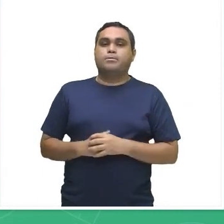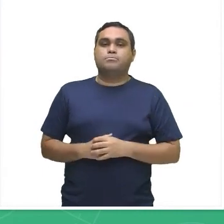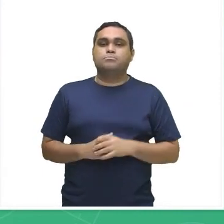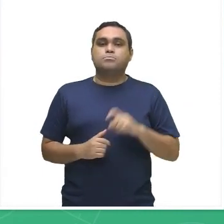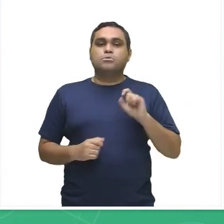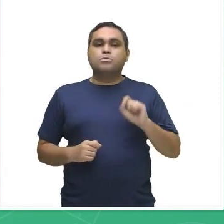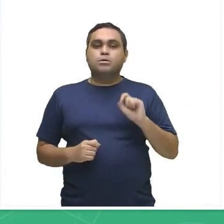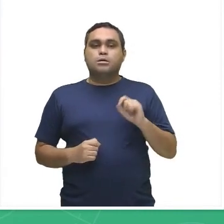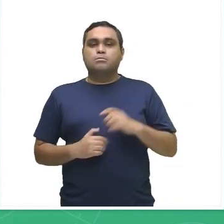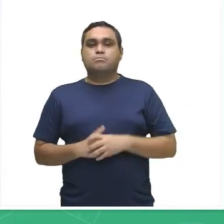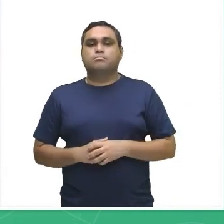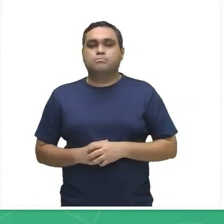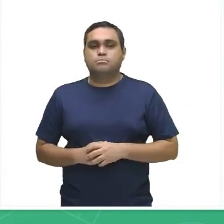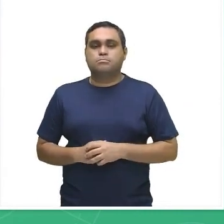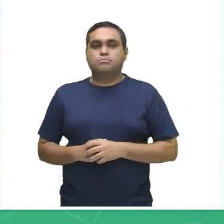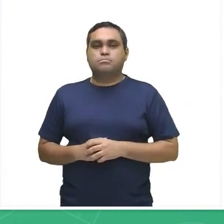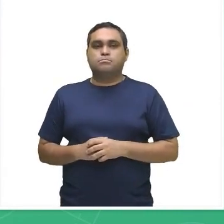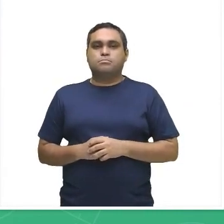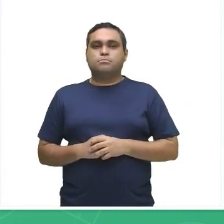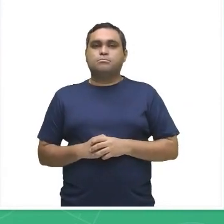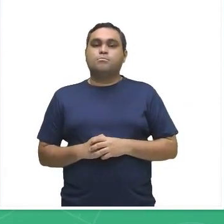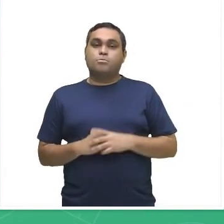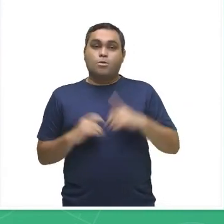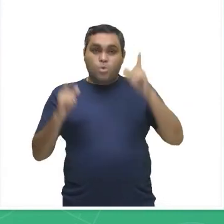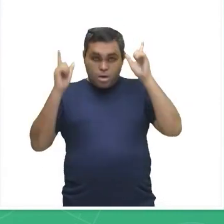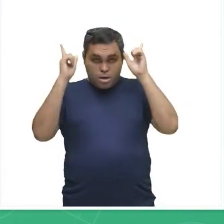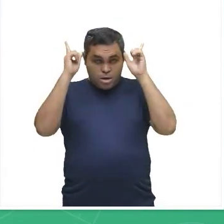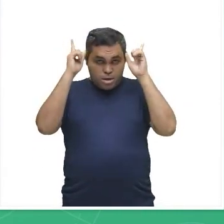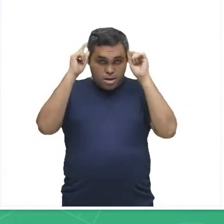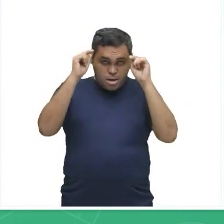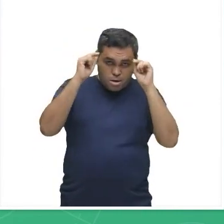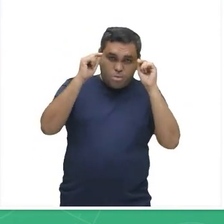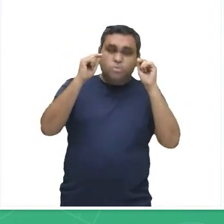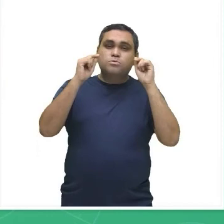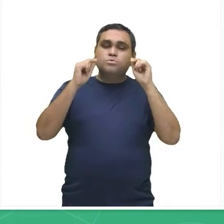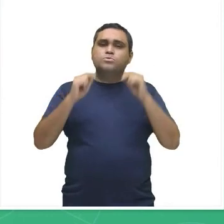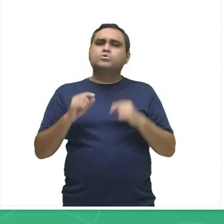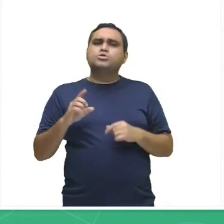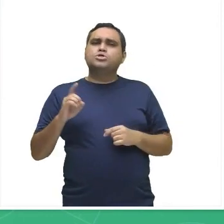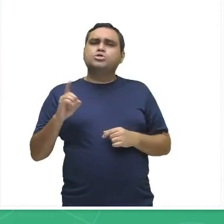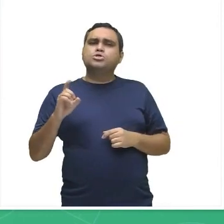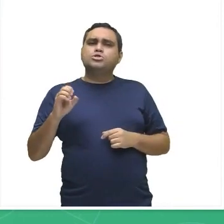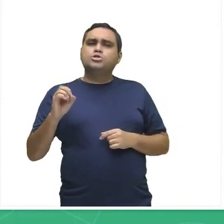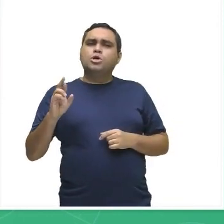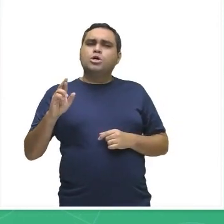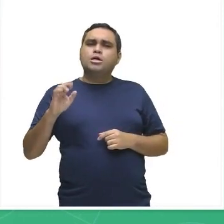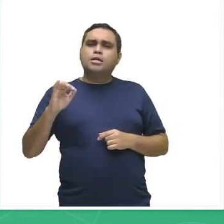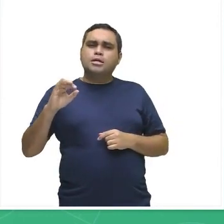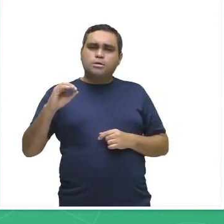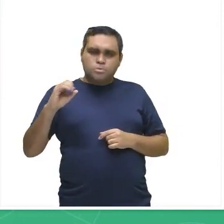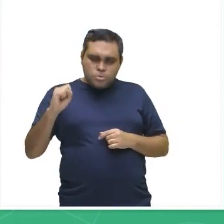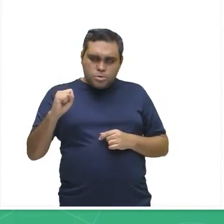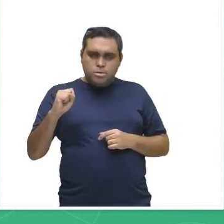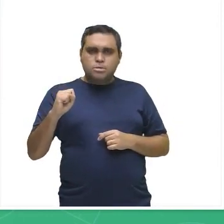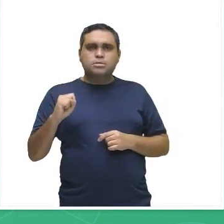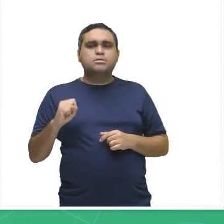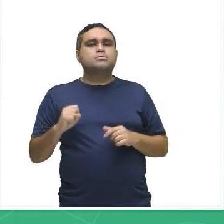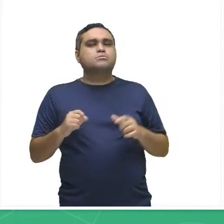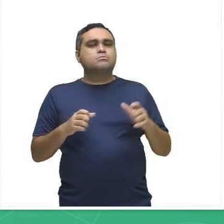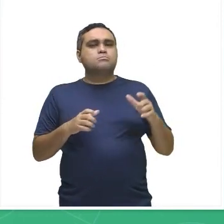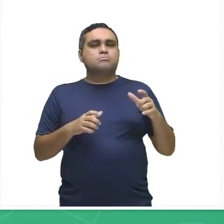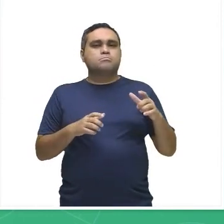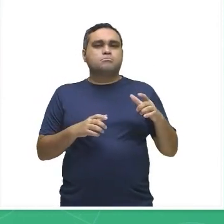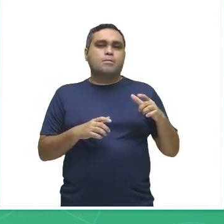da ocupação do território grego. Professora, dórios e aqueus, o povo lá da formação do povo